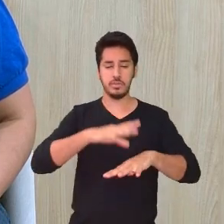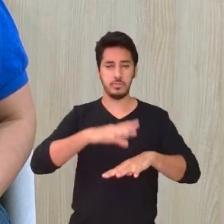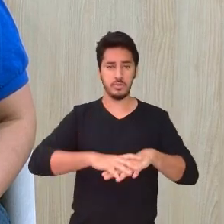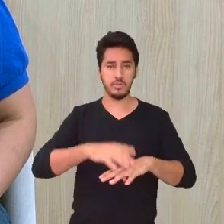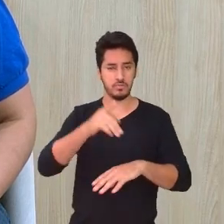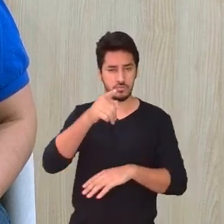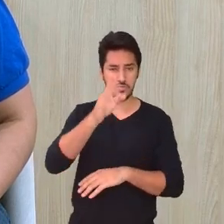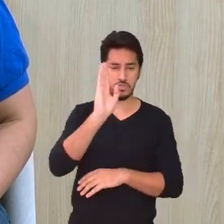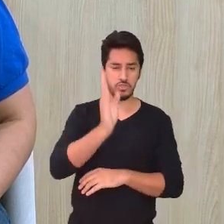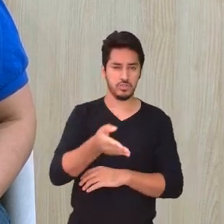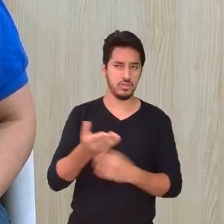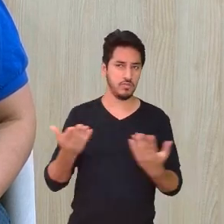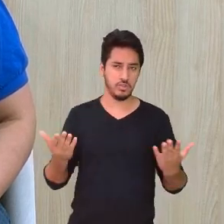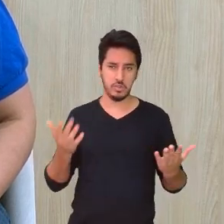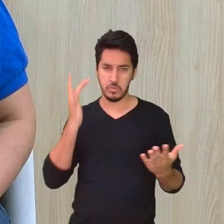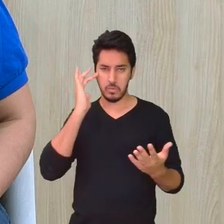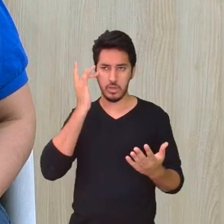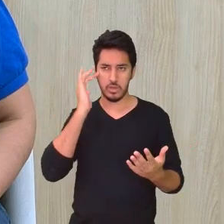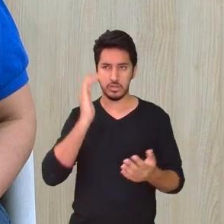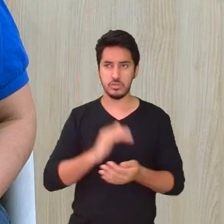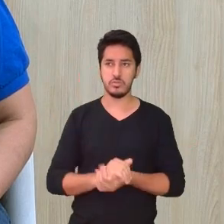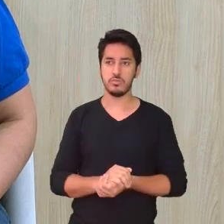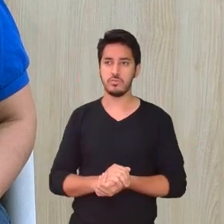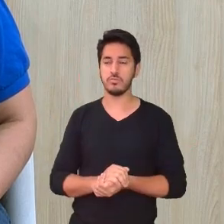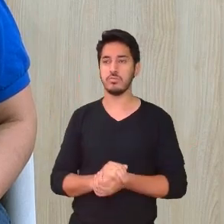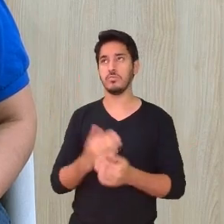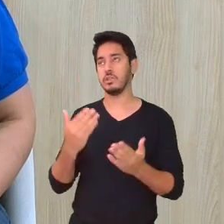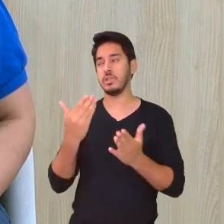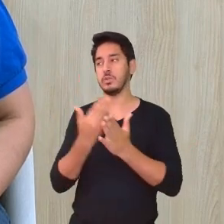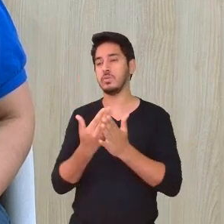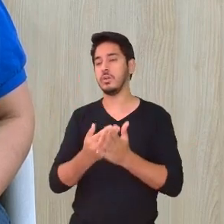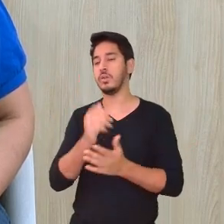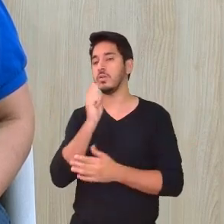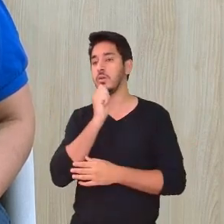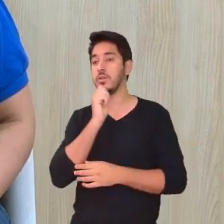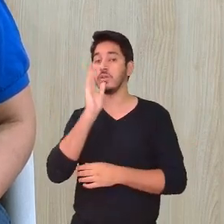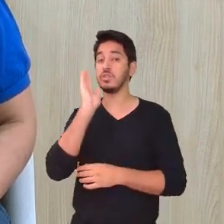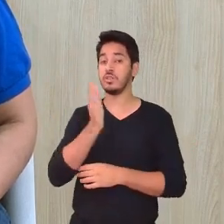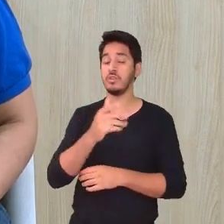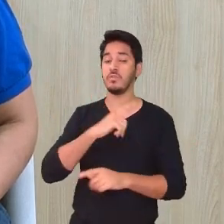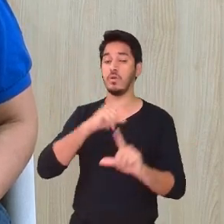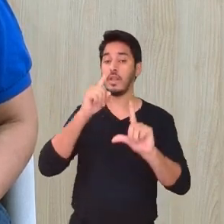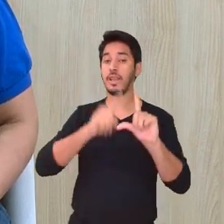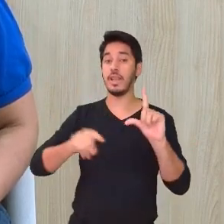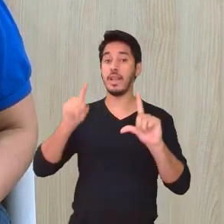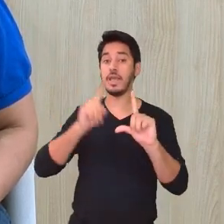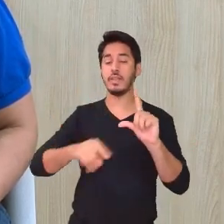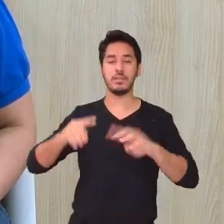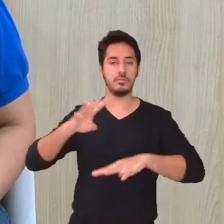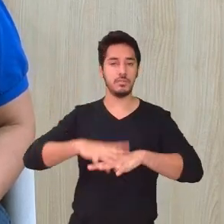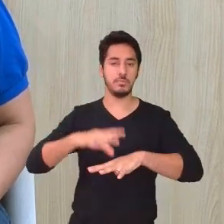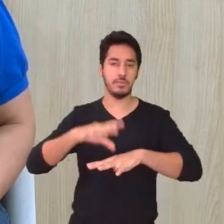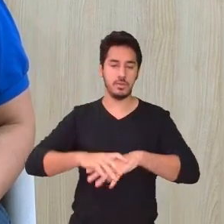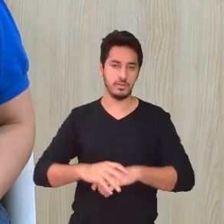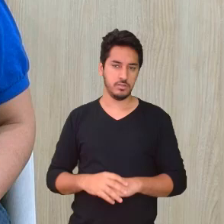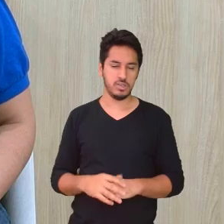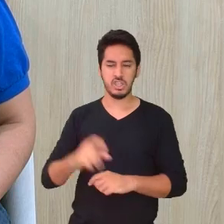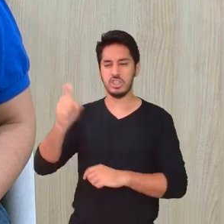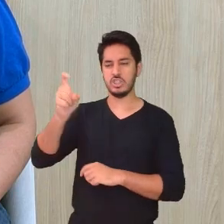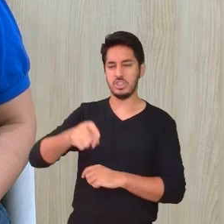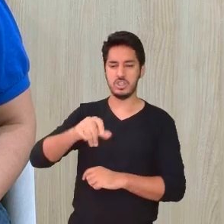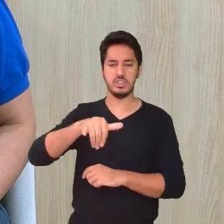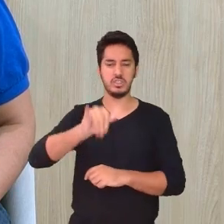Vocês já viram aí, provavelmente, né, talvez não tenham estudado ainda, mas já viram letras na matemática, né? Ou seja,